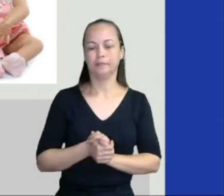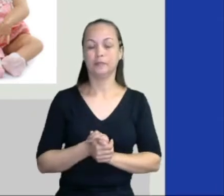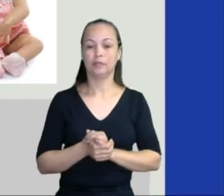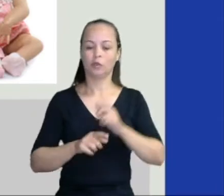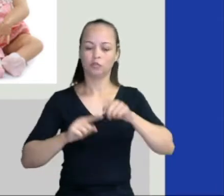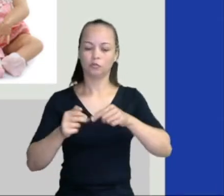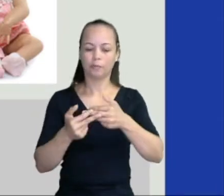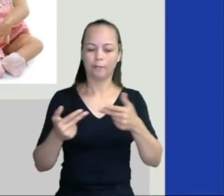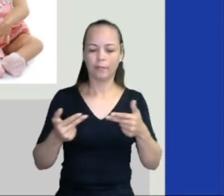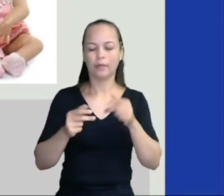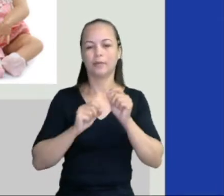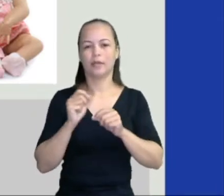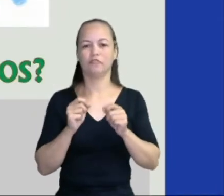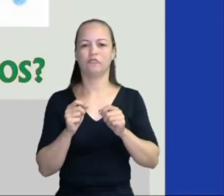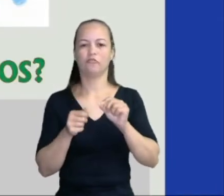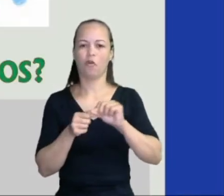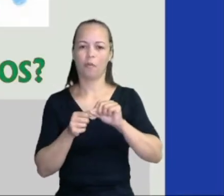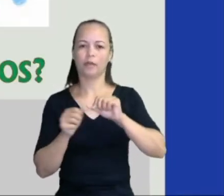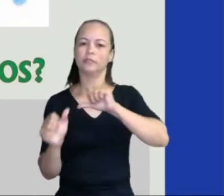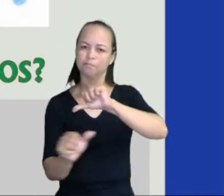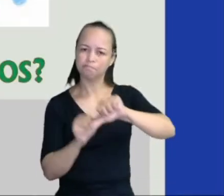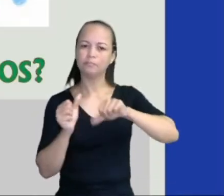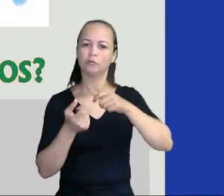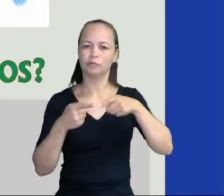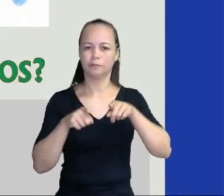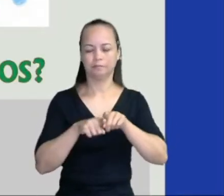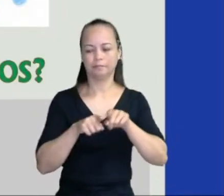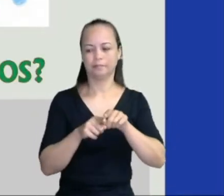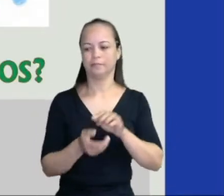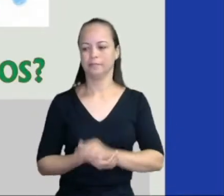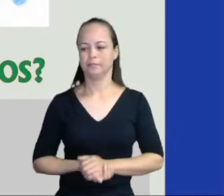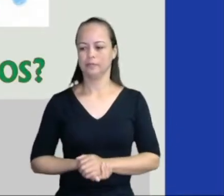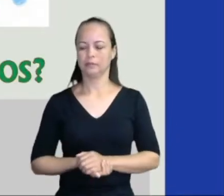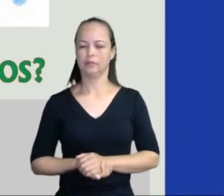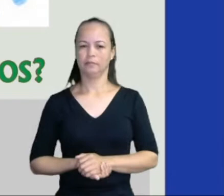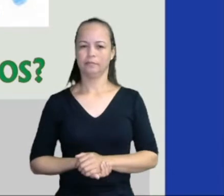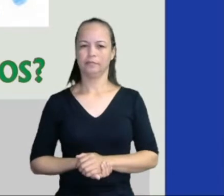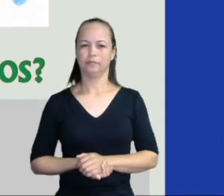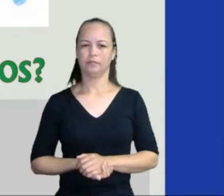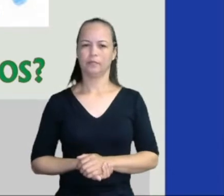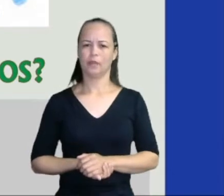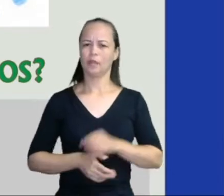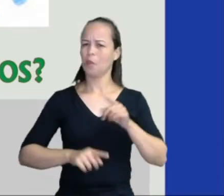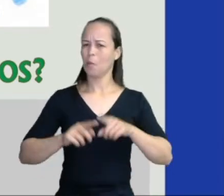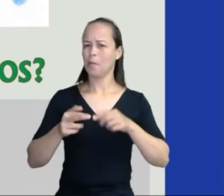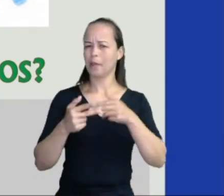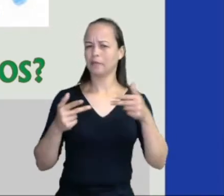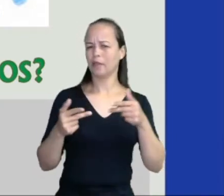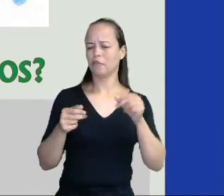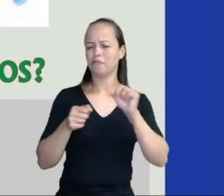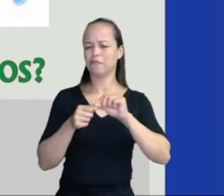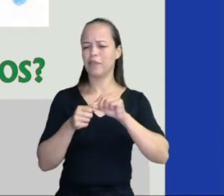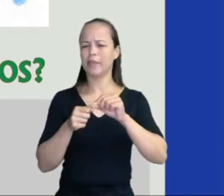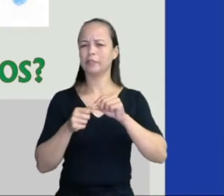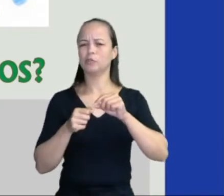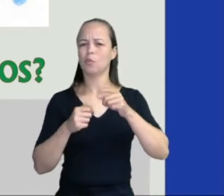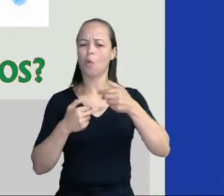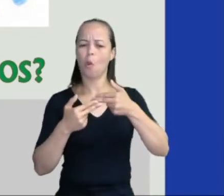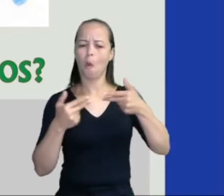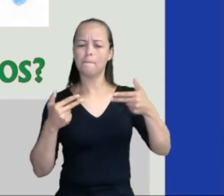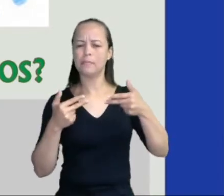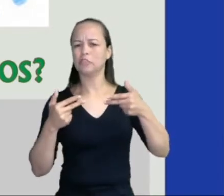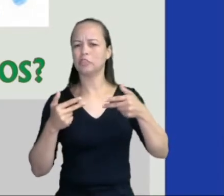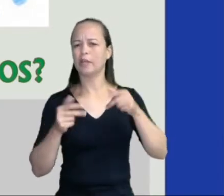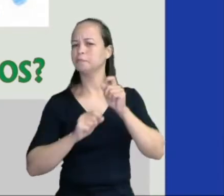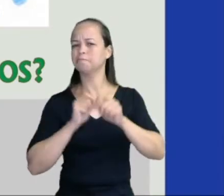os brinquedos também mudam. De que materiais são feitos alguns objetos?